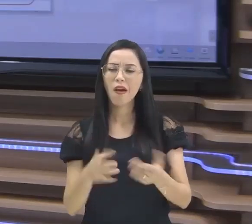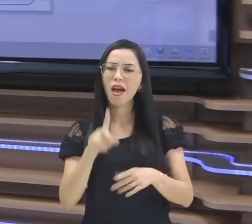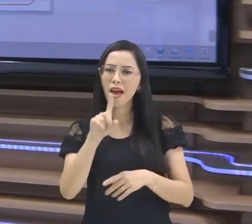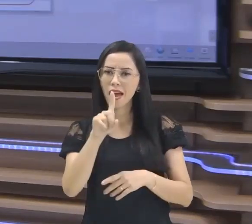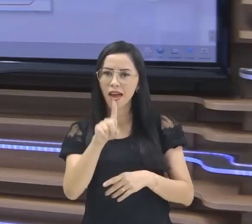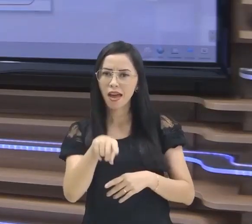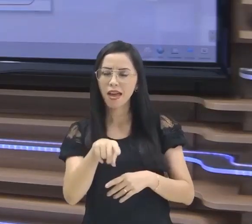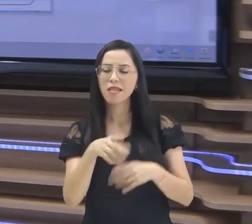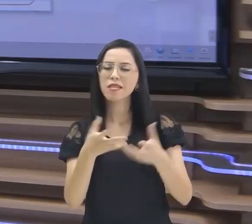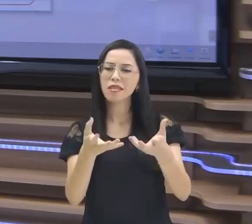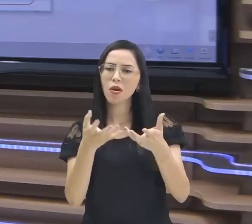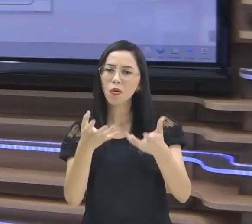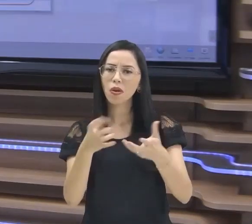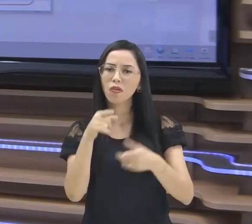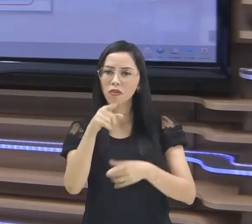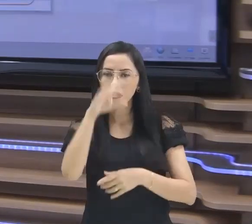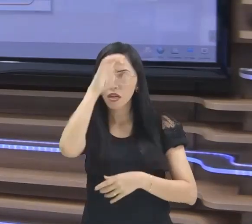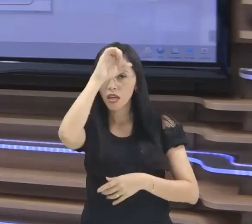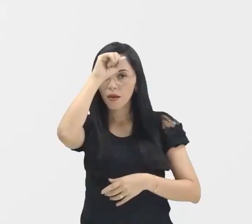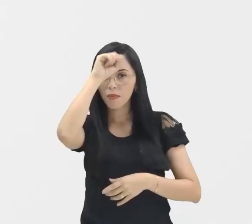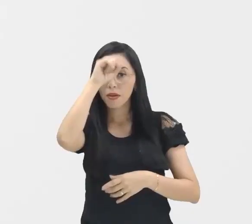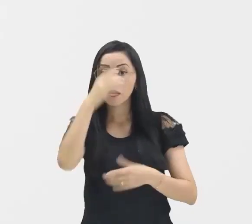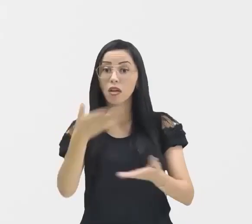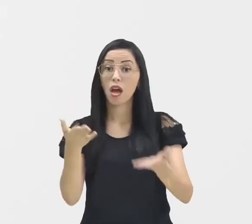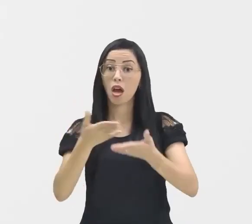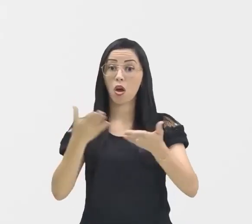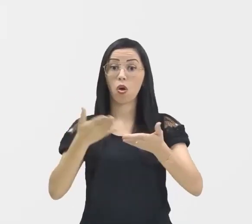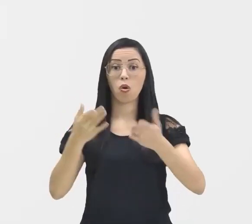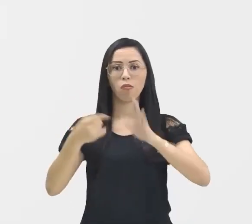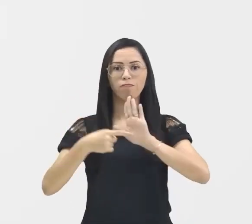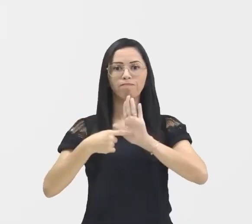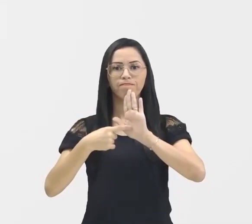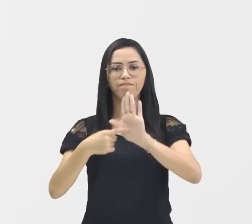isso que eu queria que vocês vissem. Agora vamos aprofundar aqui, tá bom?